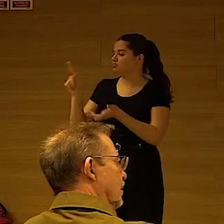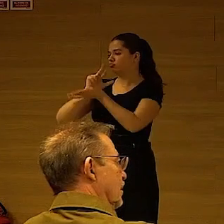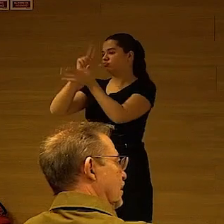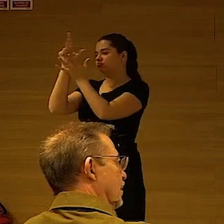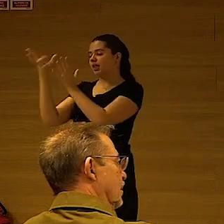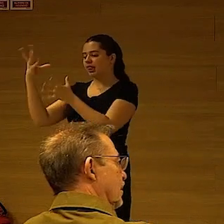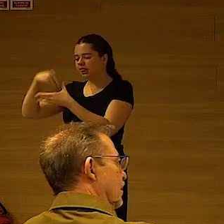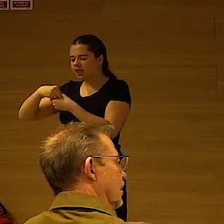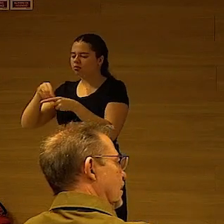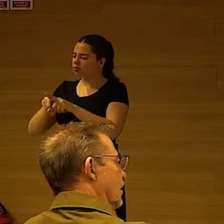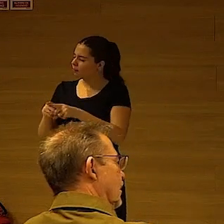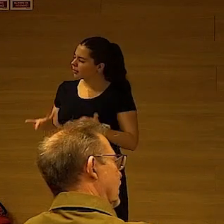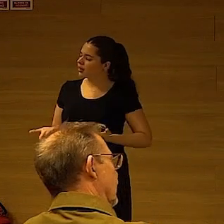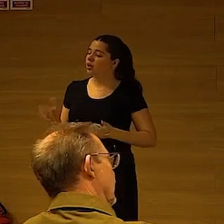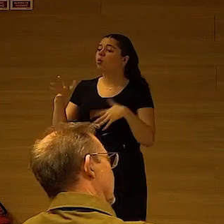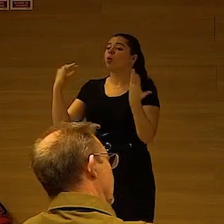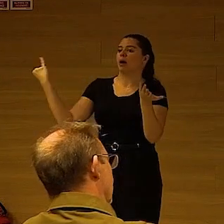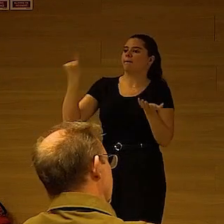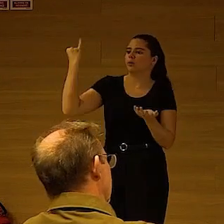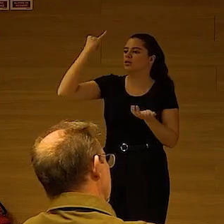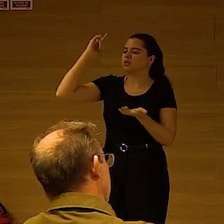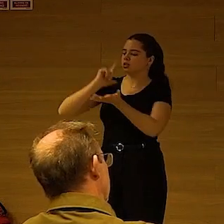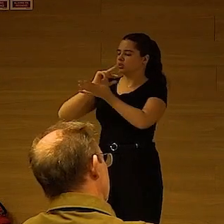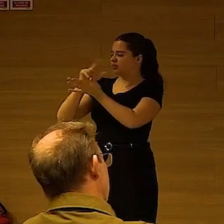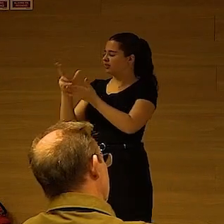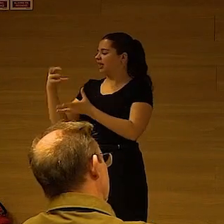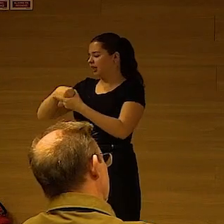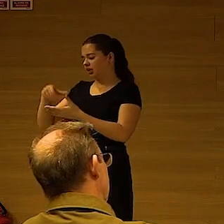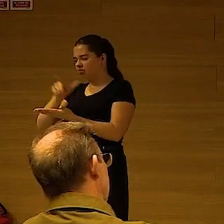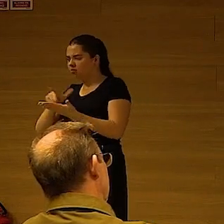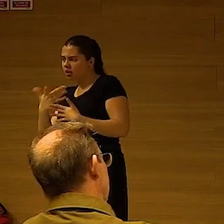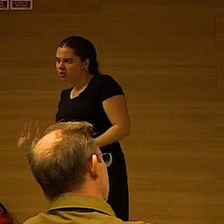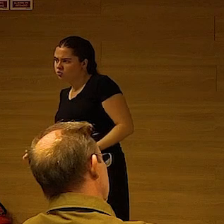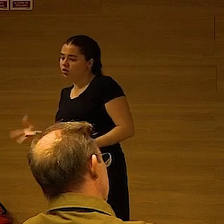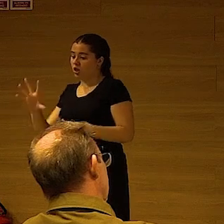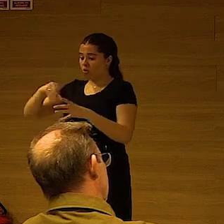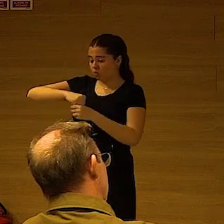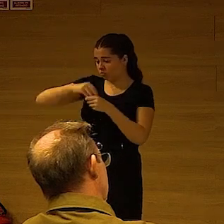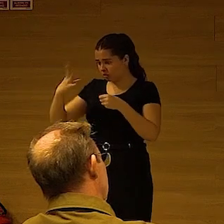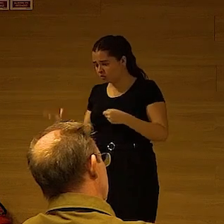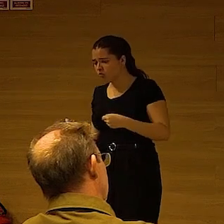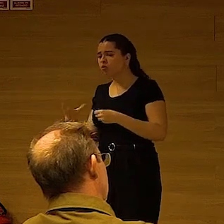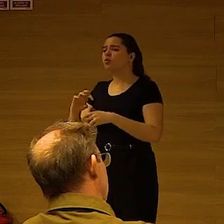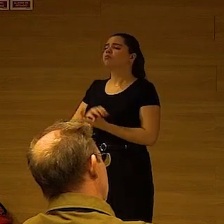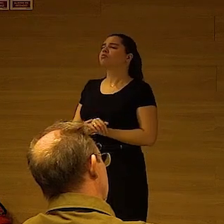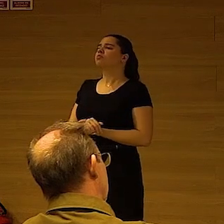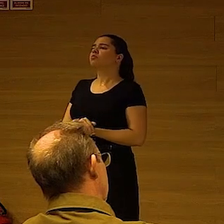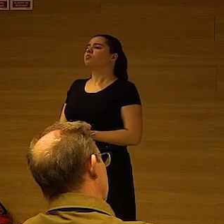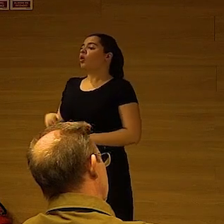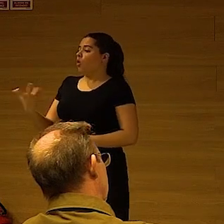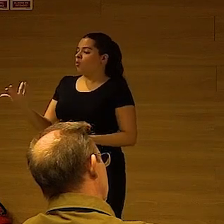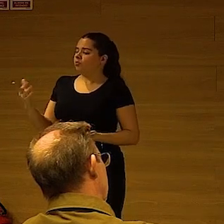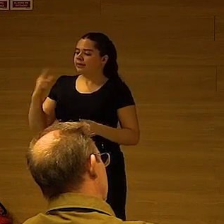diversidade está neles também. Qual a importância da diversidade na literatura? Ela vem do conteúdo do livro, ela vem dos